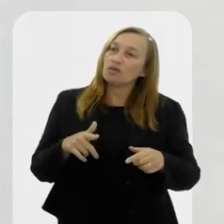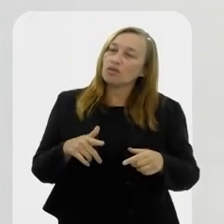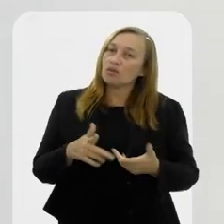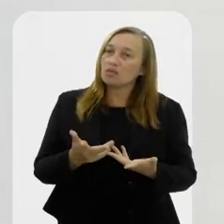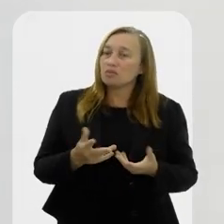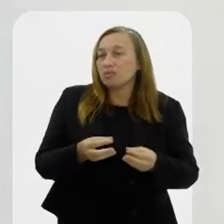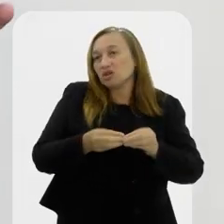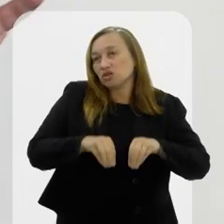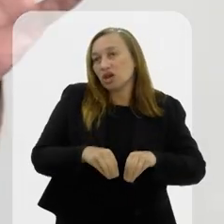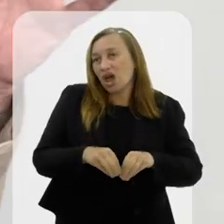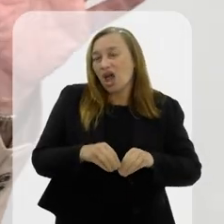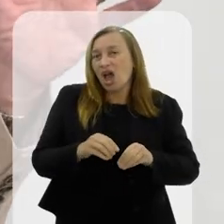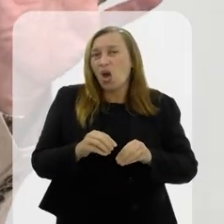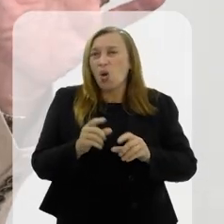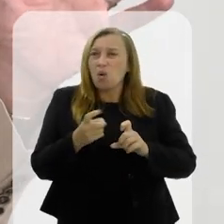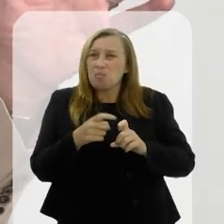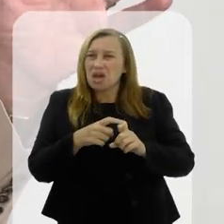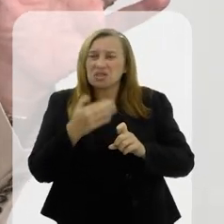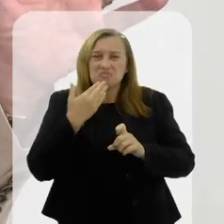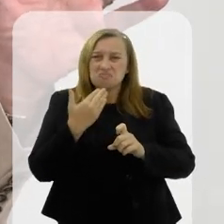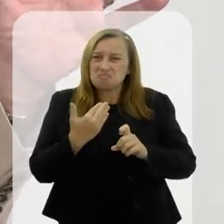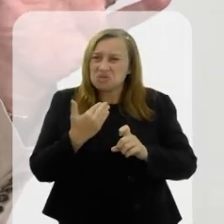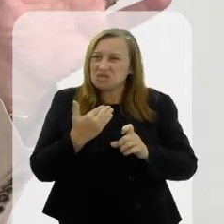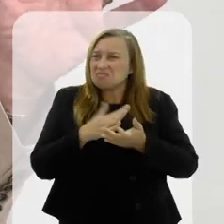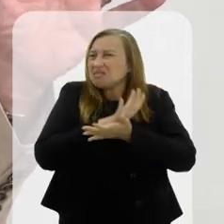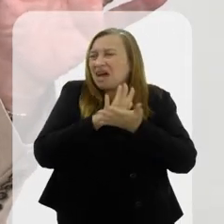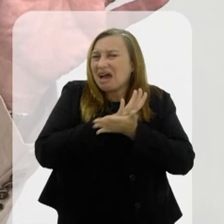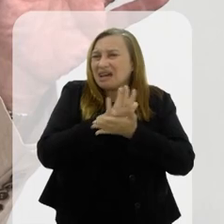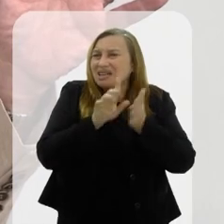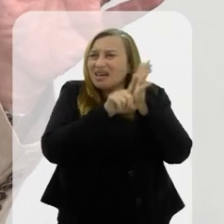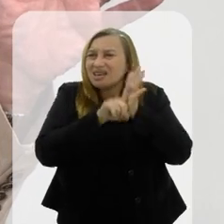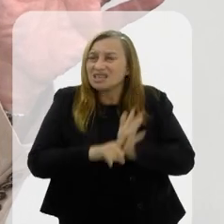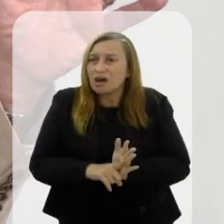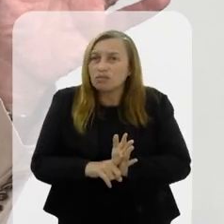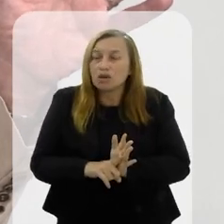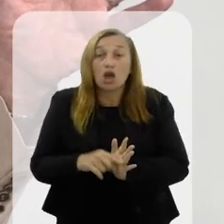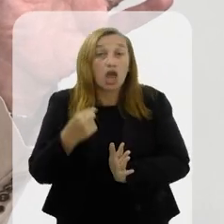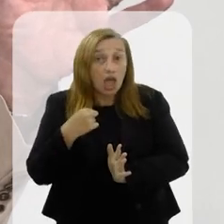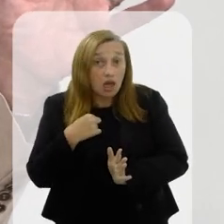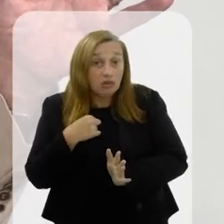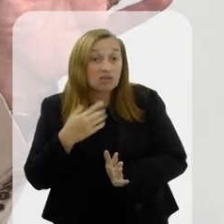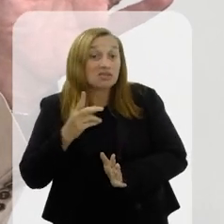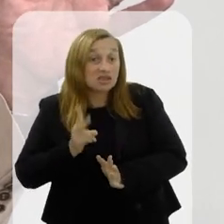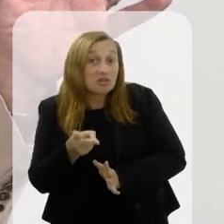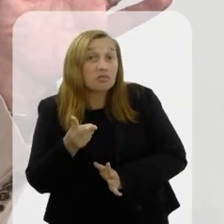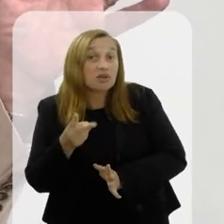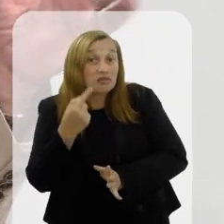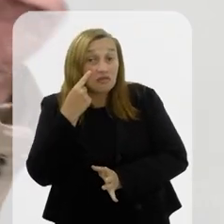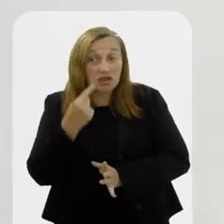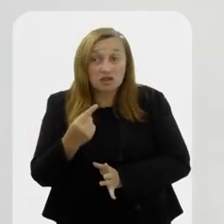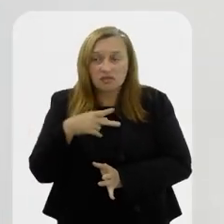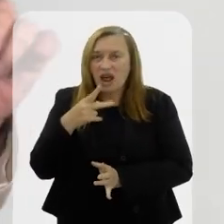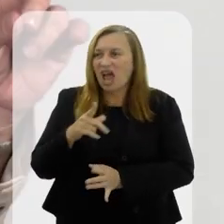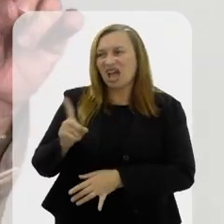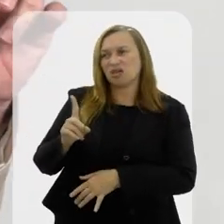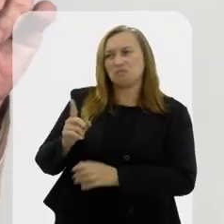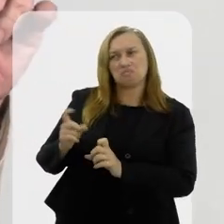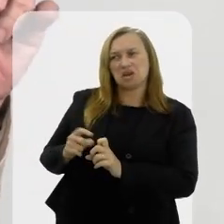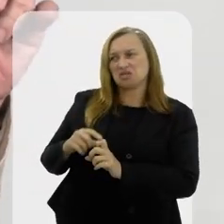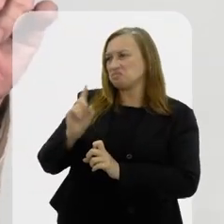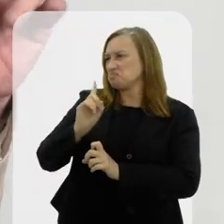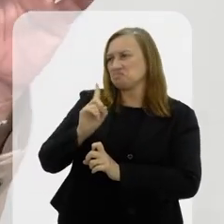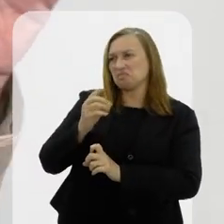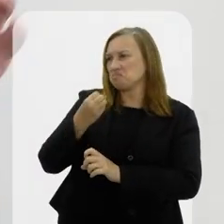lá na frente. É o seguinte, o médico não me pediu o exame. É uma coisa que eu ouço com frequência. Não pediu porque não tinha necessidade. Agora, esse médico não é